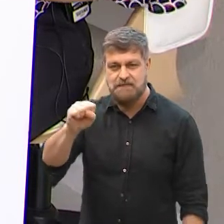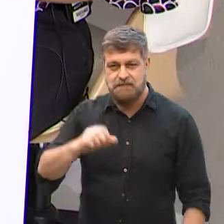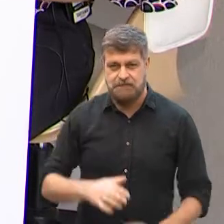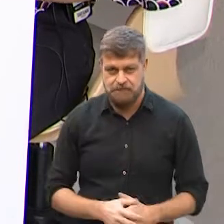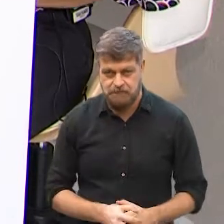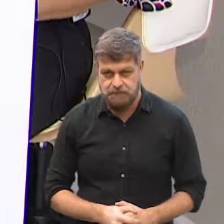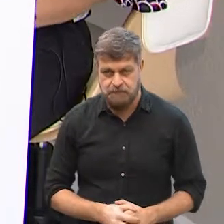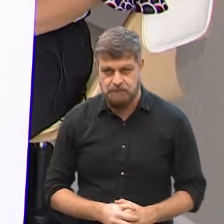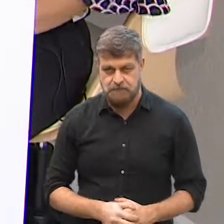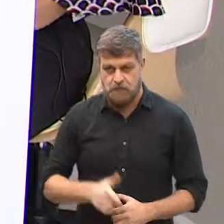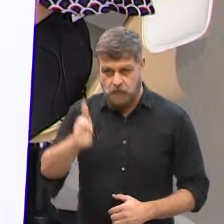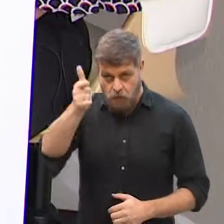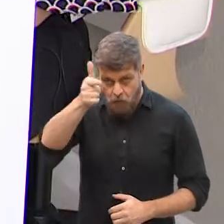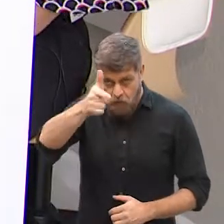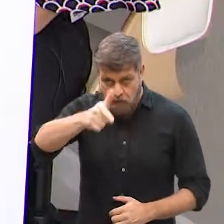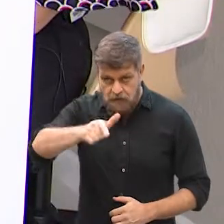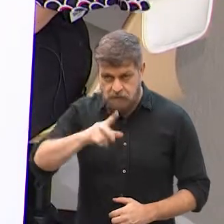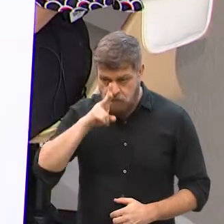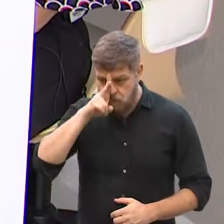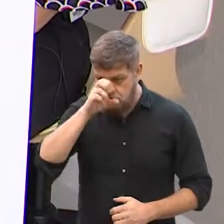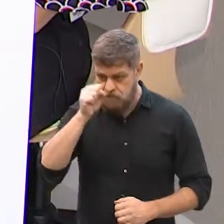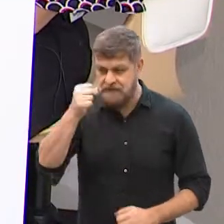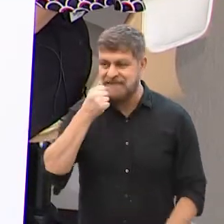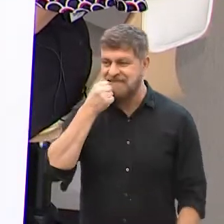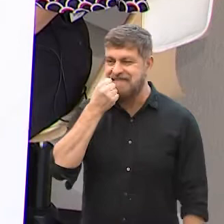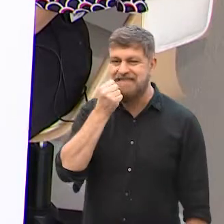O máximo que você conseguir.